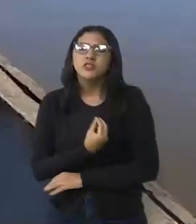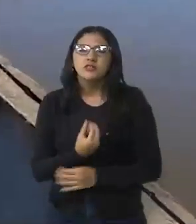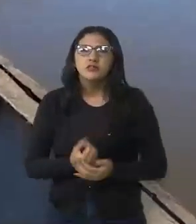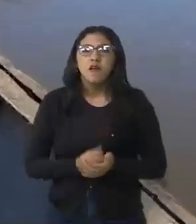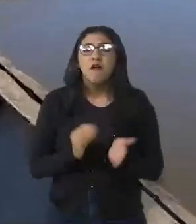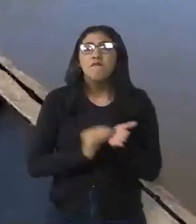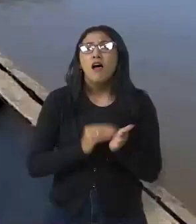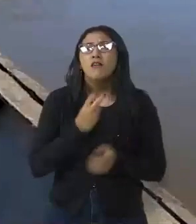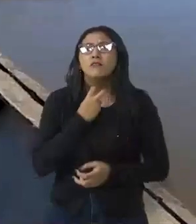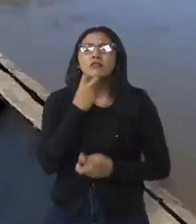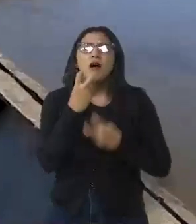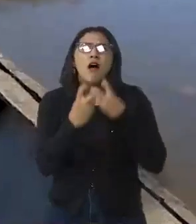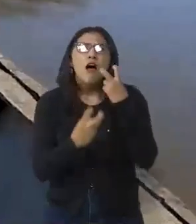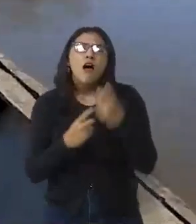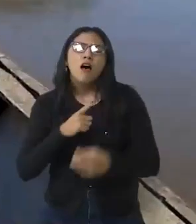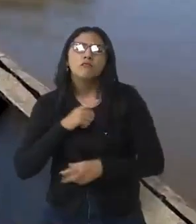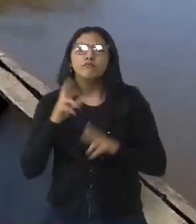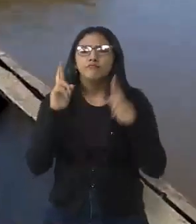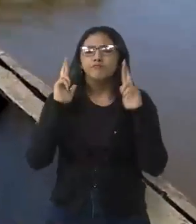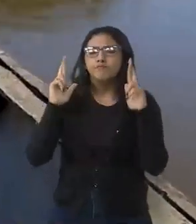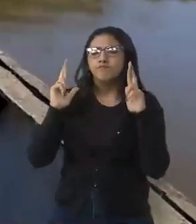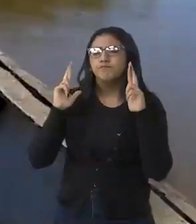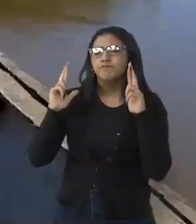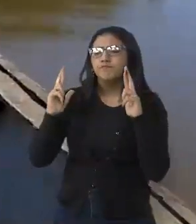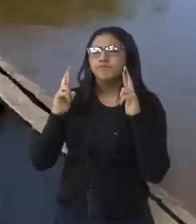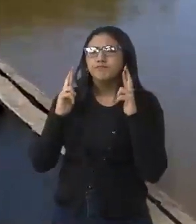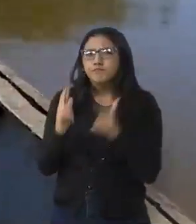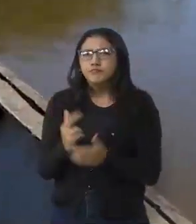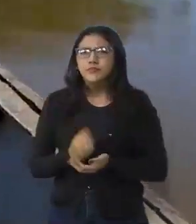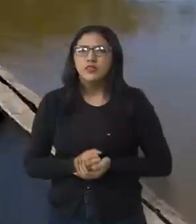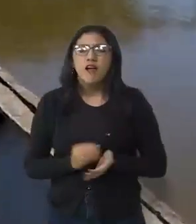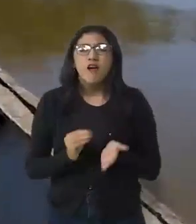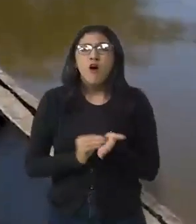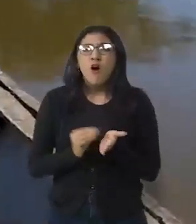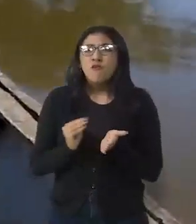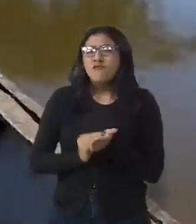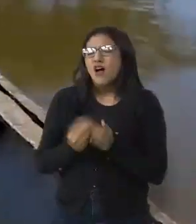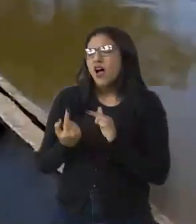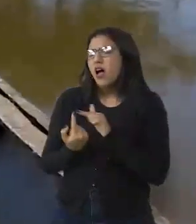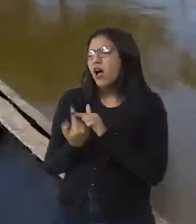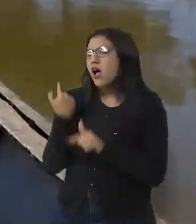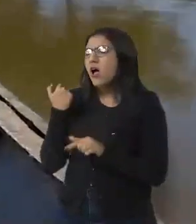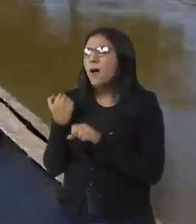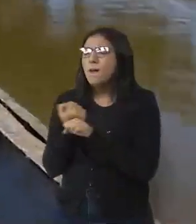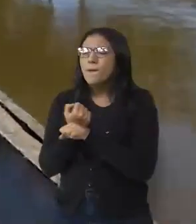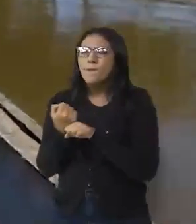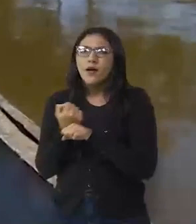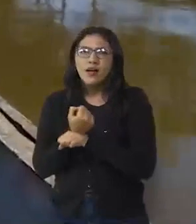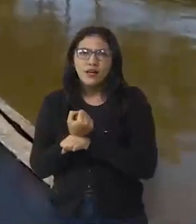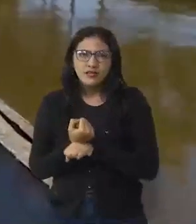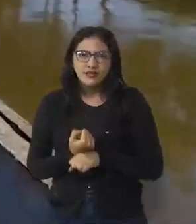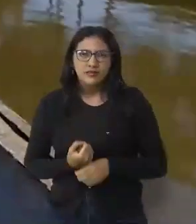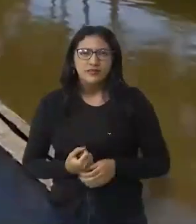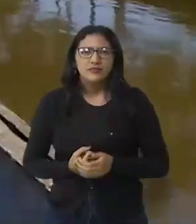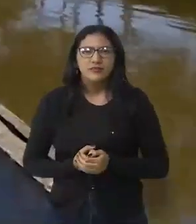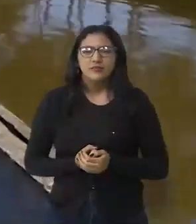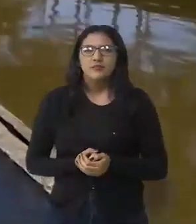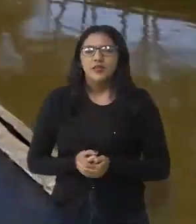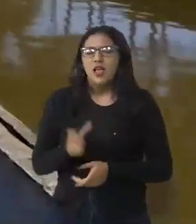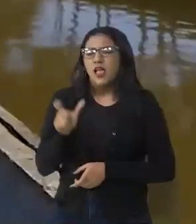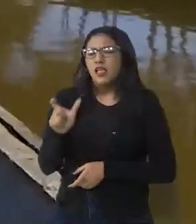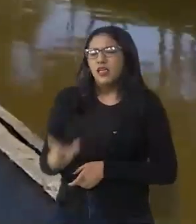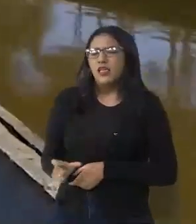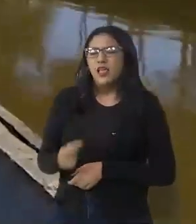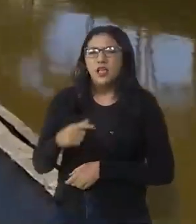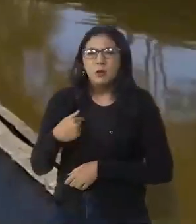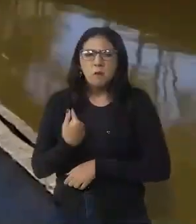vozes cantaremos a esperança enlutados pela ausência do que ousaram manter suas denúncias?